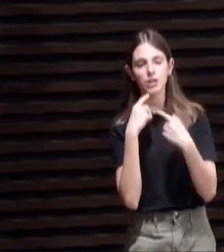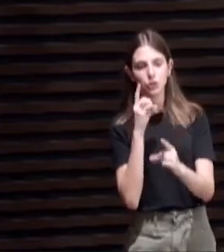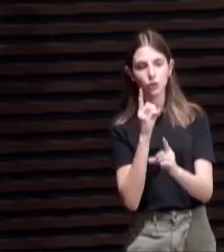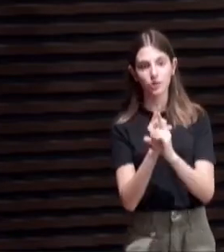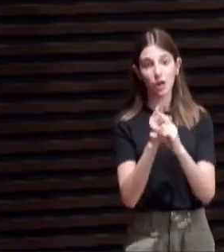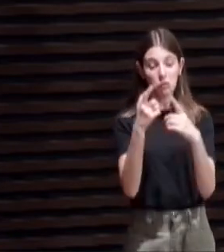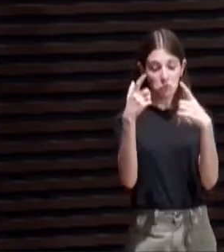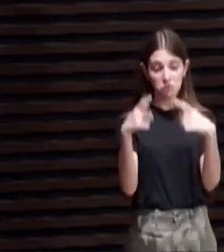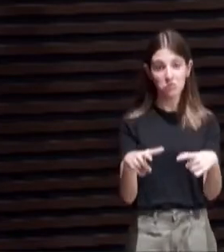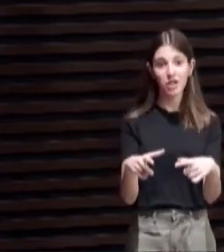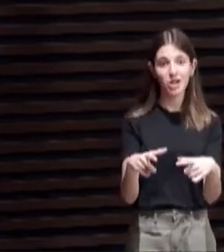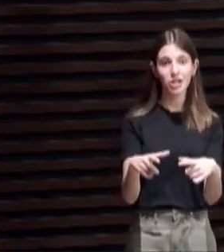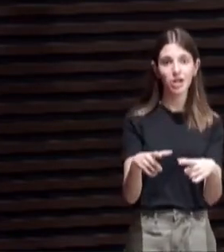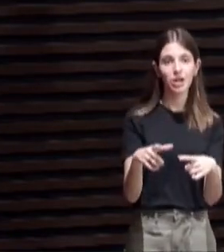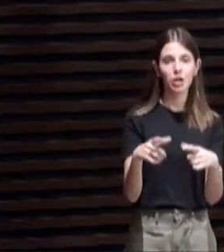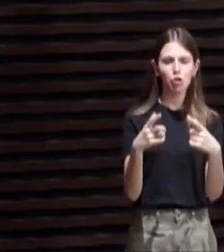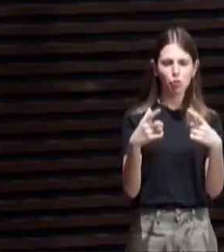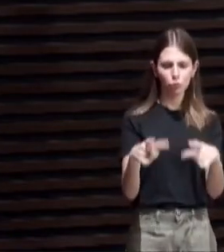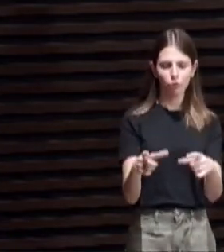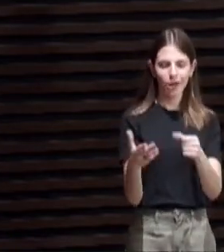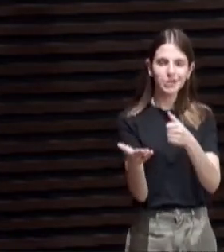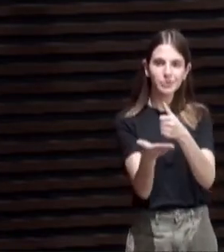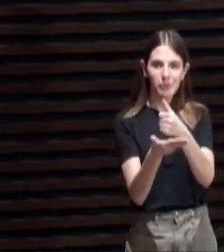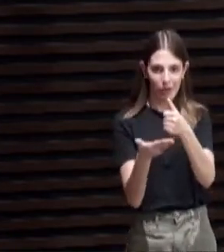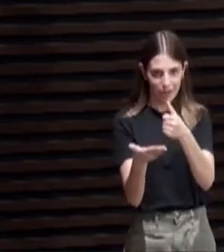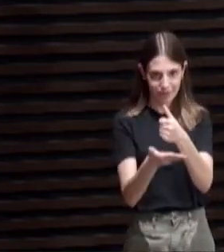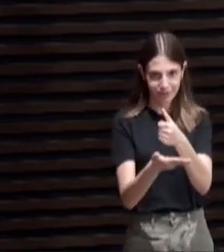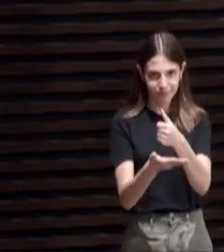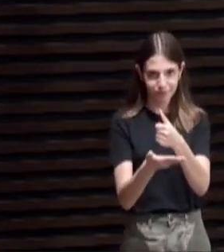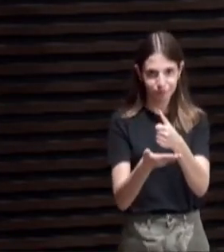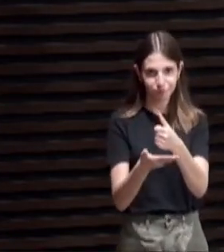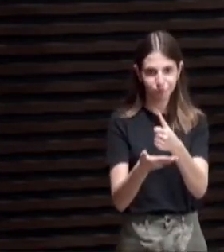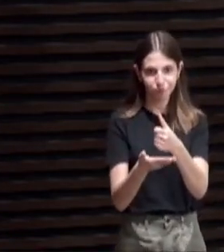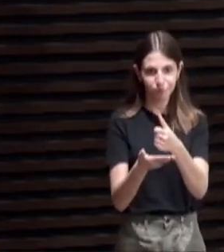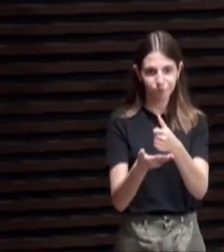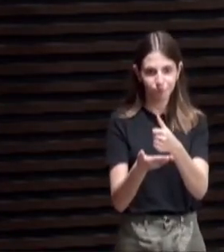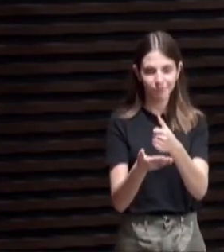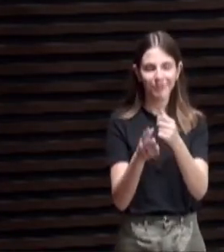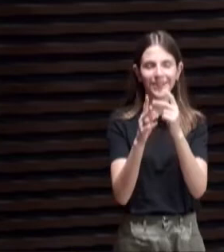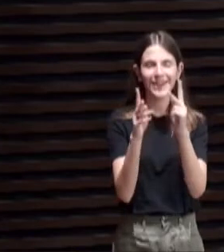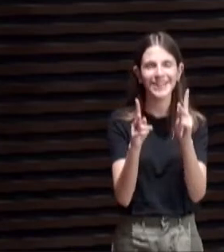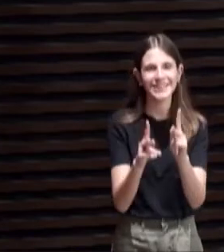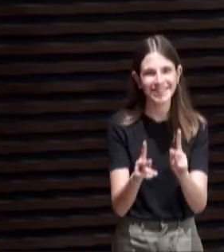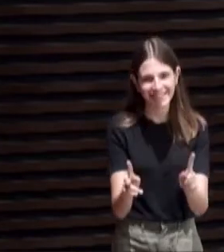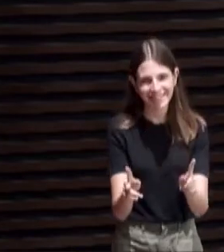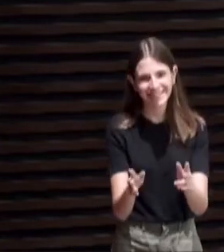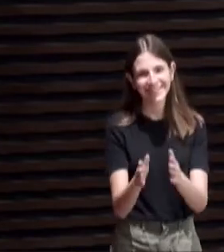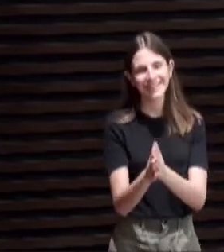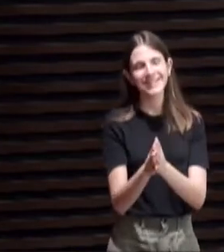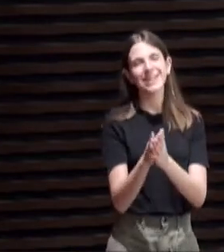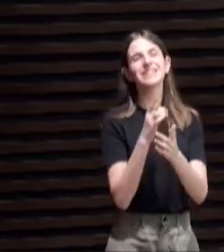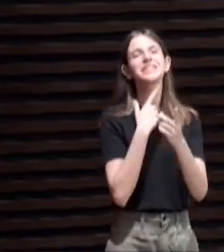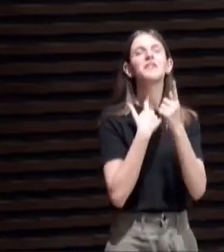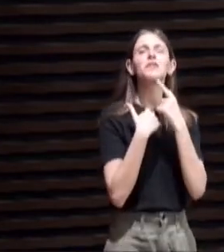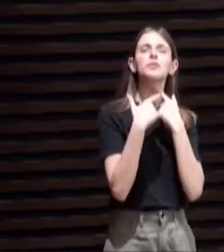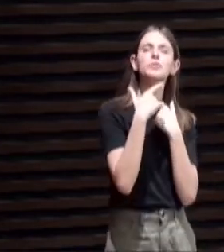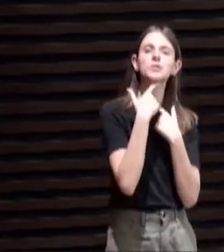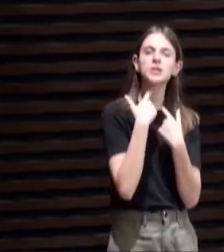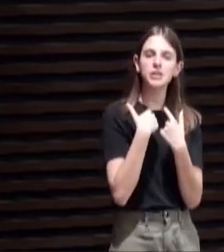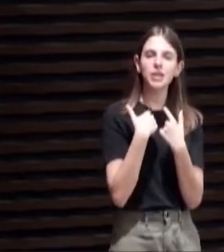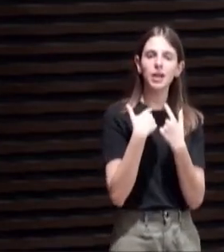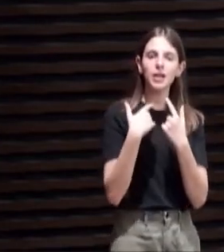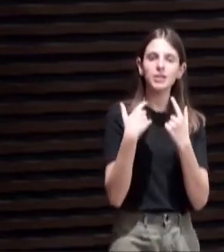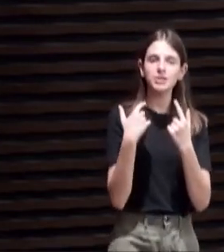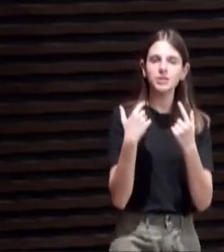quer encontrar um lugar de paz. Todo mundo quer encontrar esse lugar. E esse desejo está plantado em nós por Deus. E todos os seres humanos